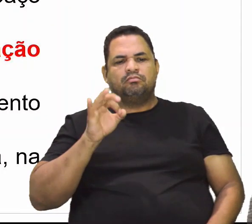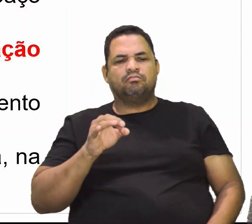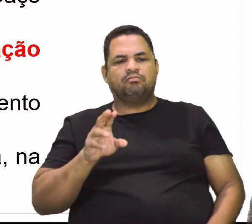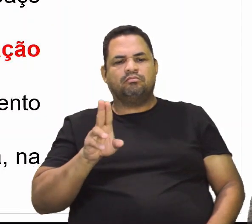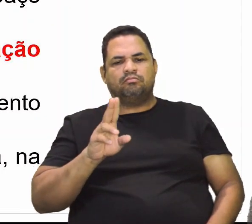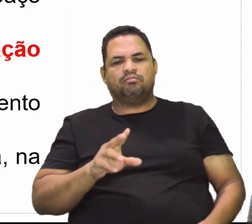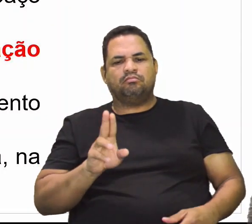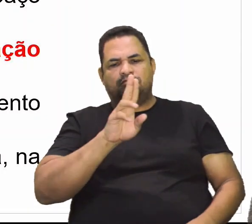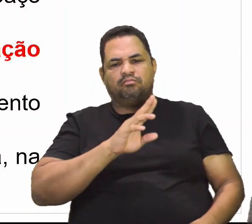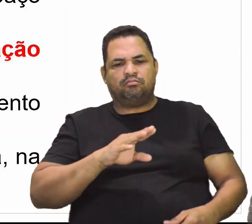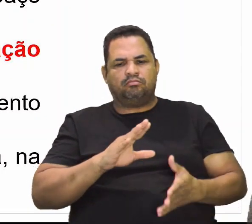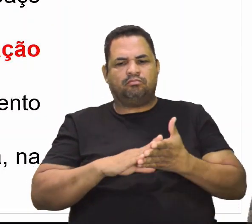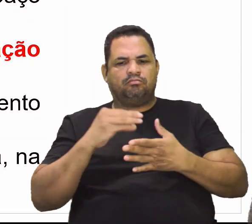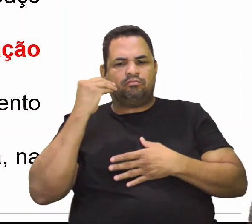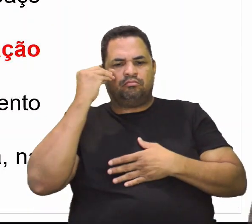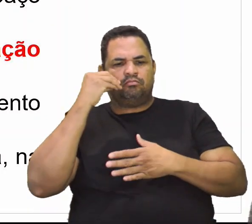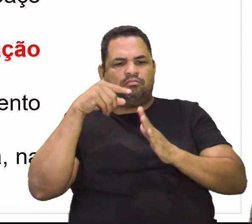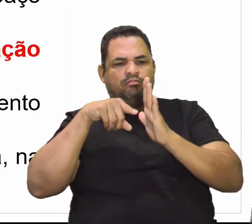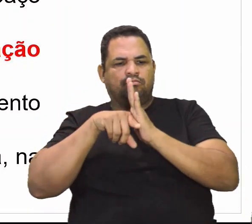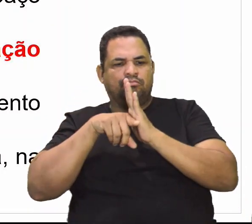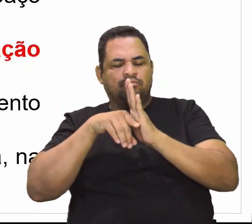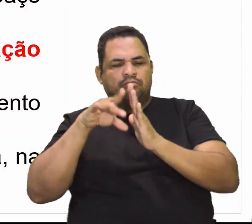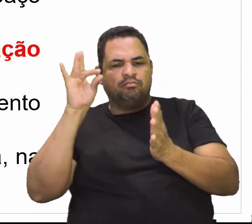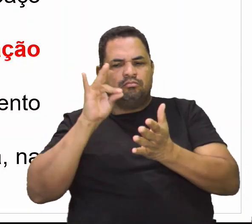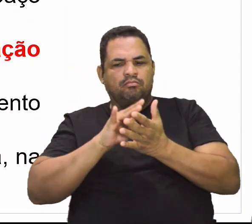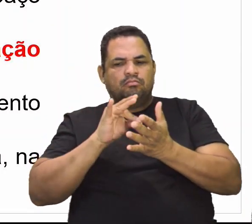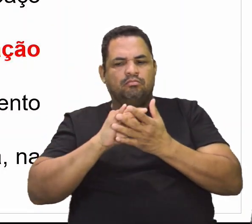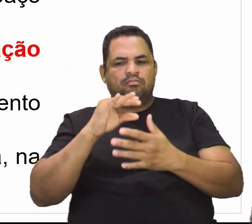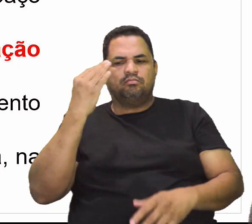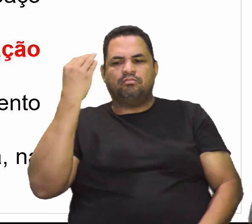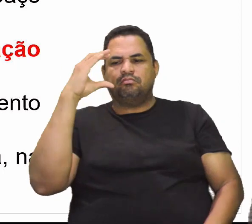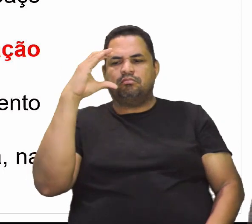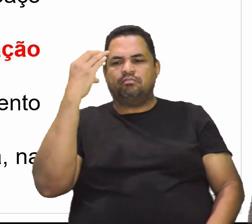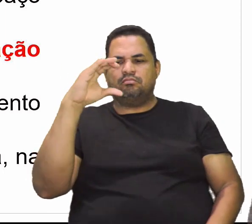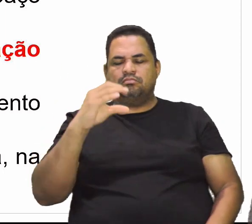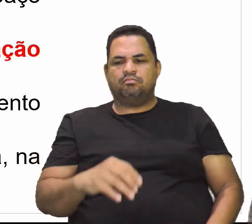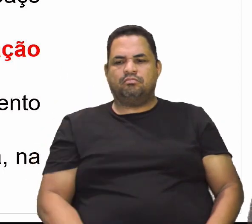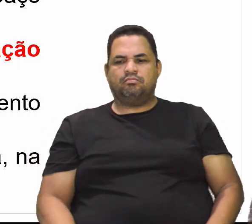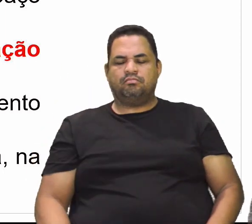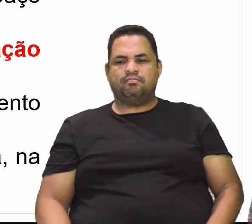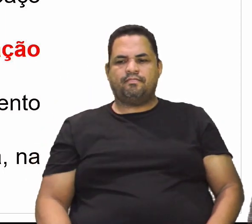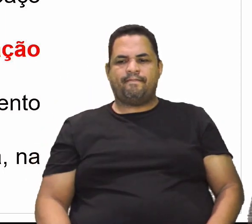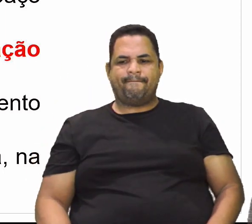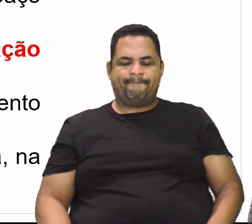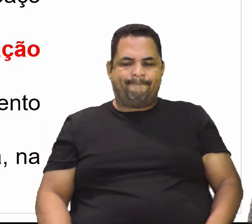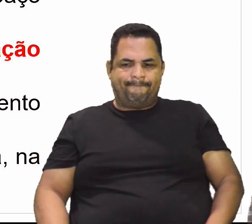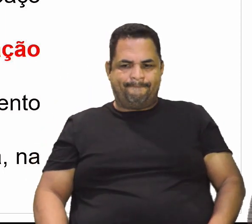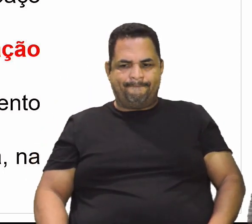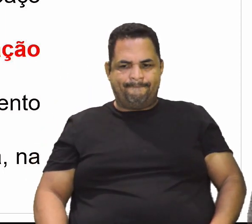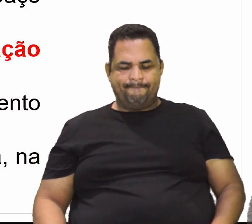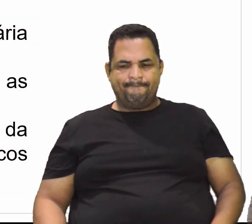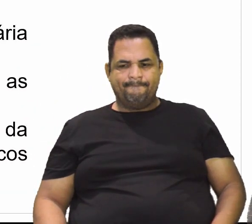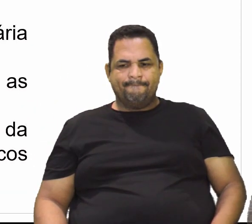A utilização de experimento na investigação da verdade científica. Vamos lá para a